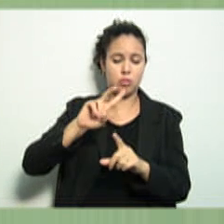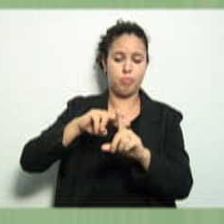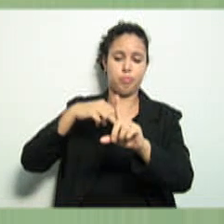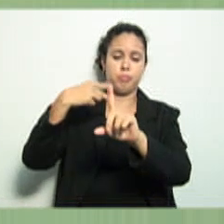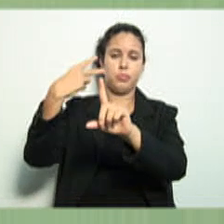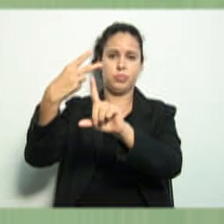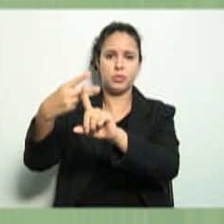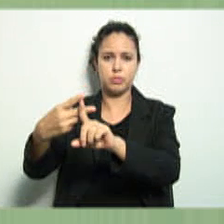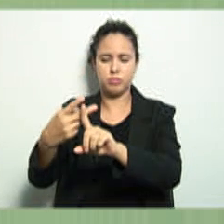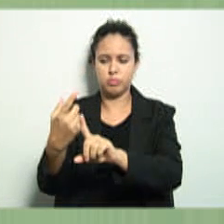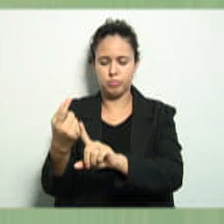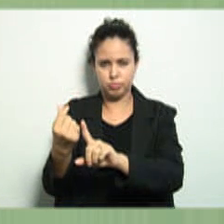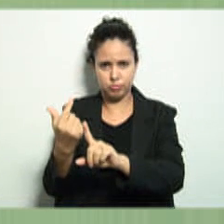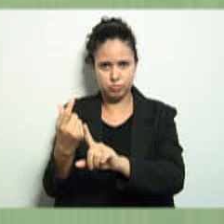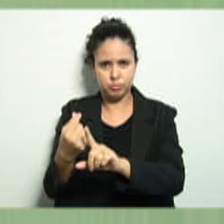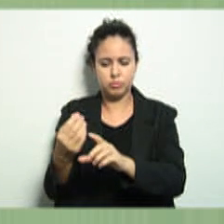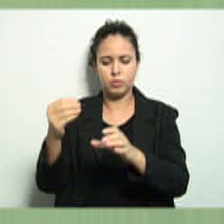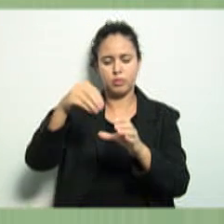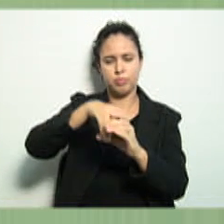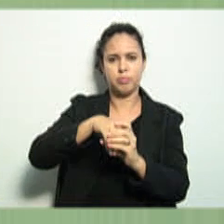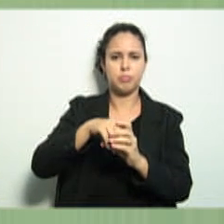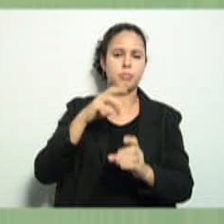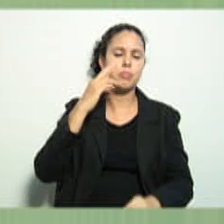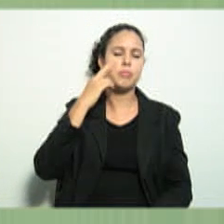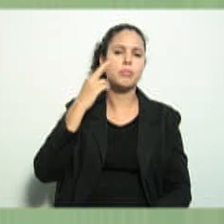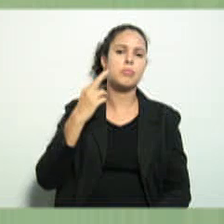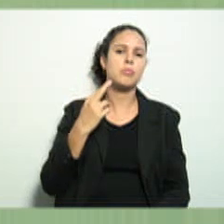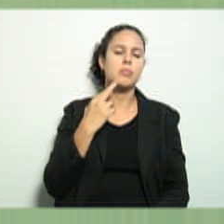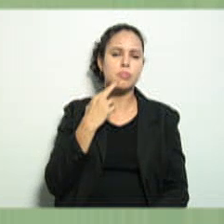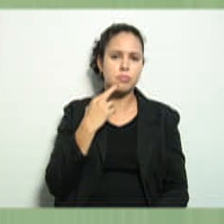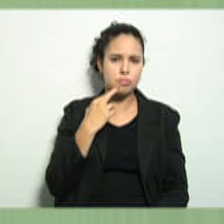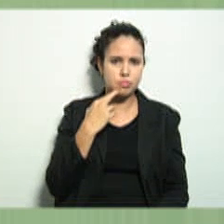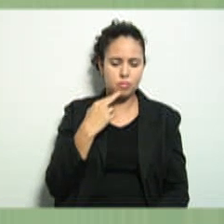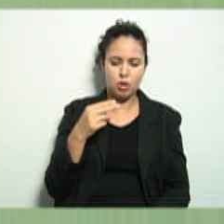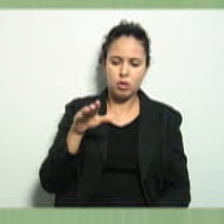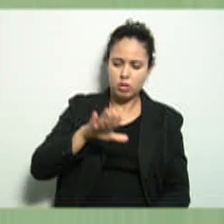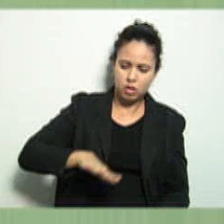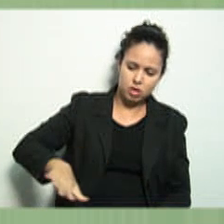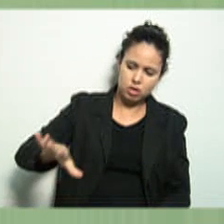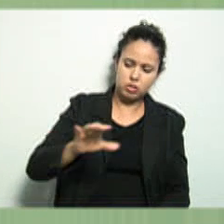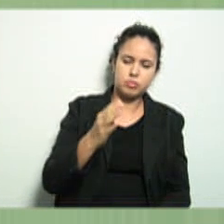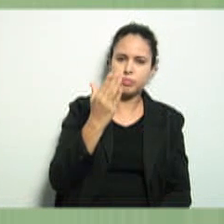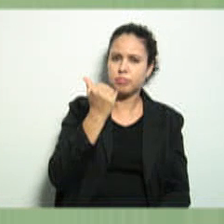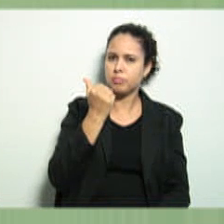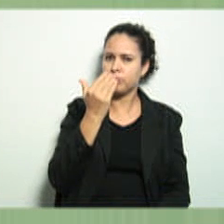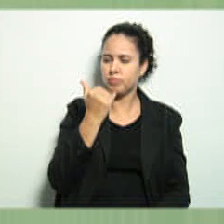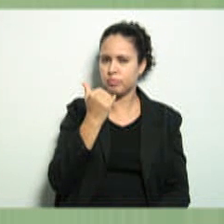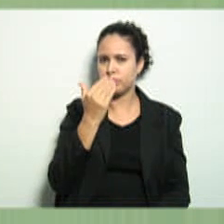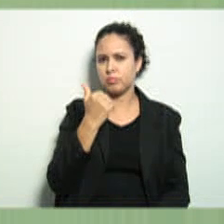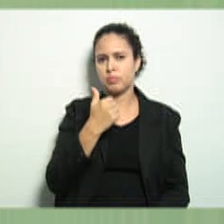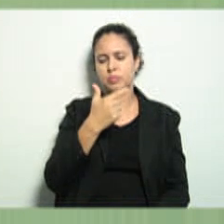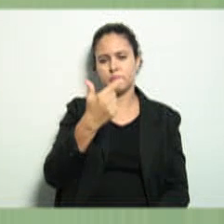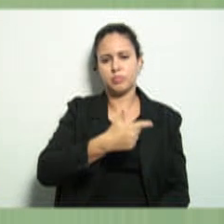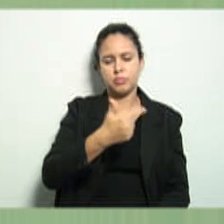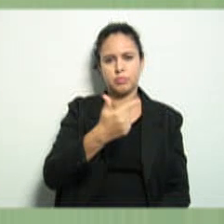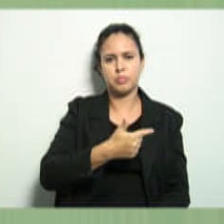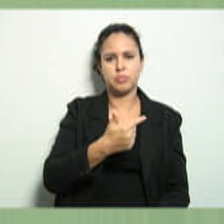uma grande lucratividade, uma grande agregação de valor vem no ramo alimentício, que está aí em segundo,